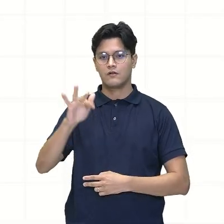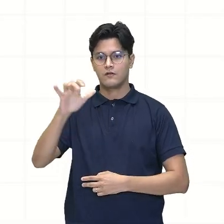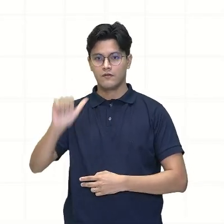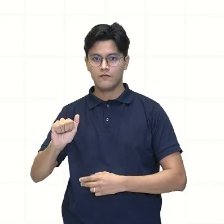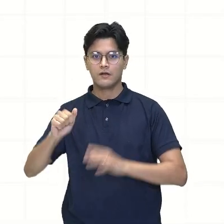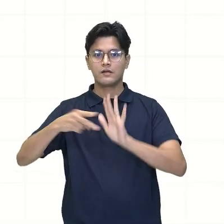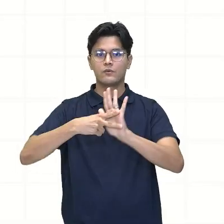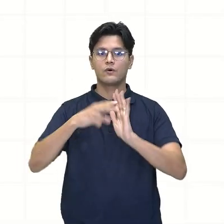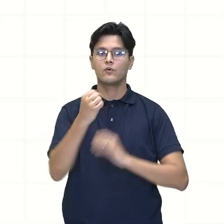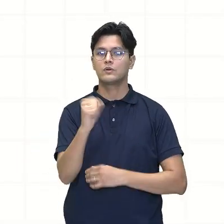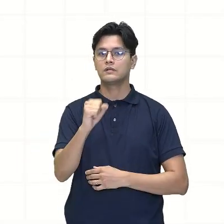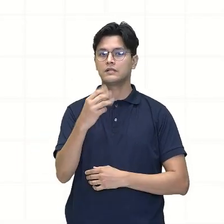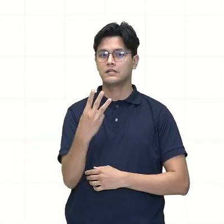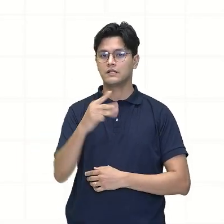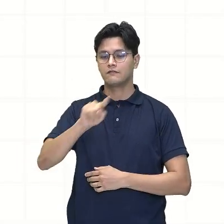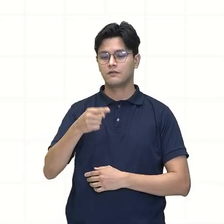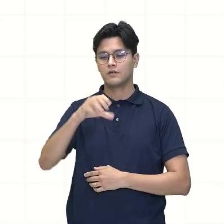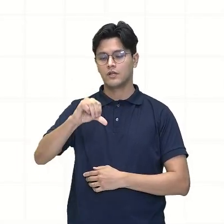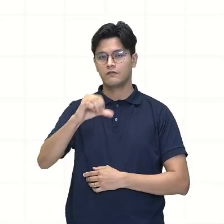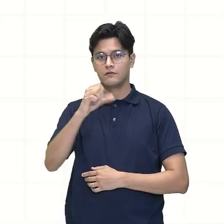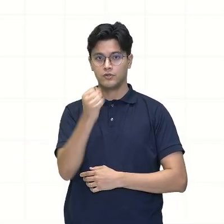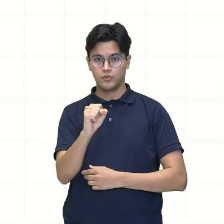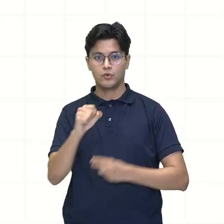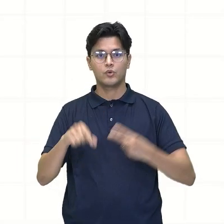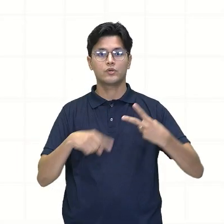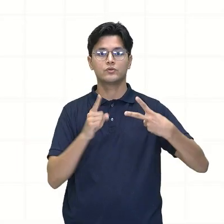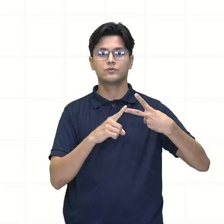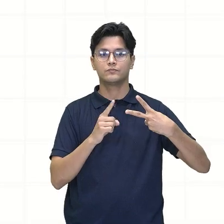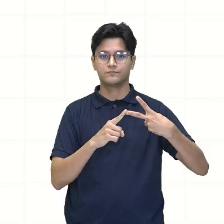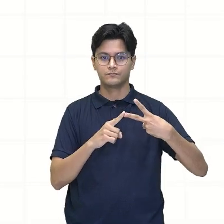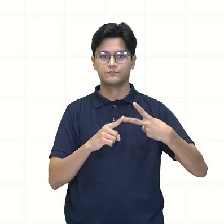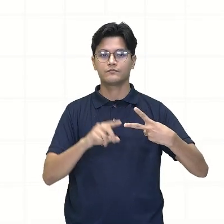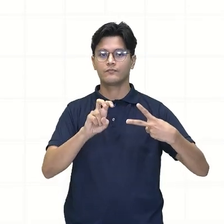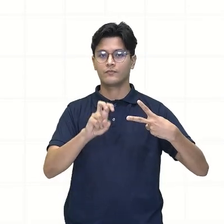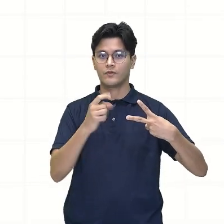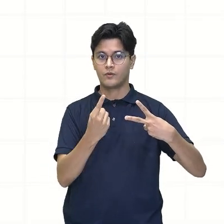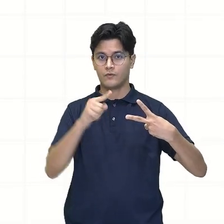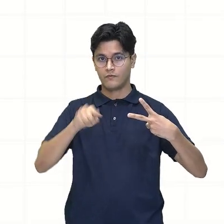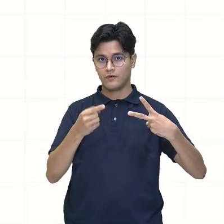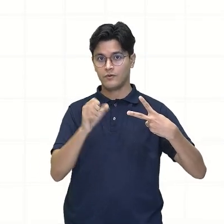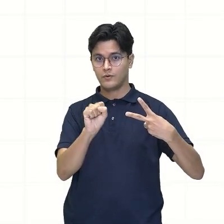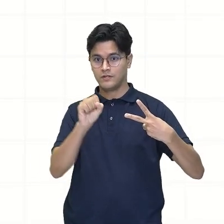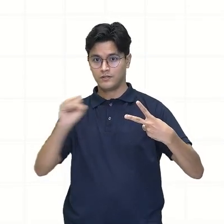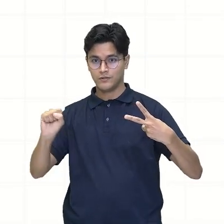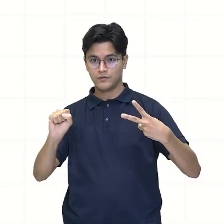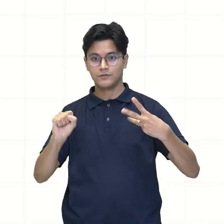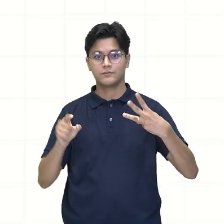83,98, o ângulo beta mede 51,88 e o ângulo